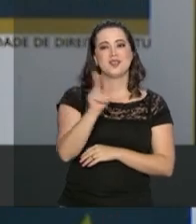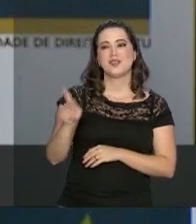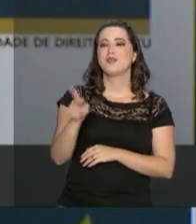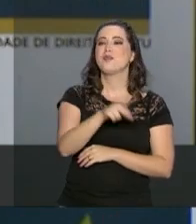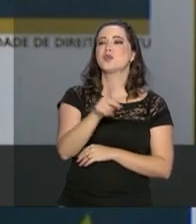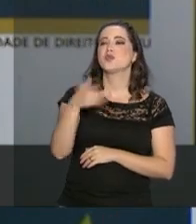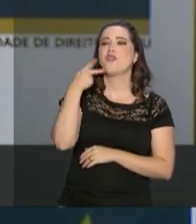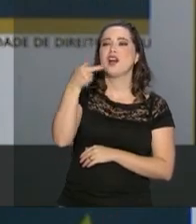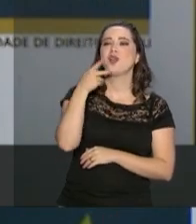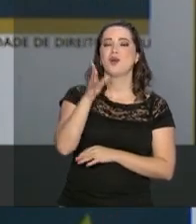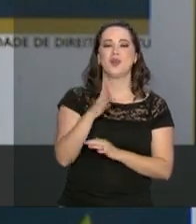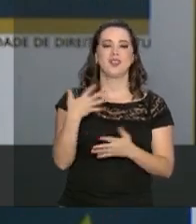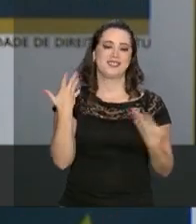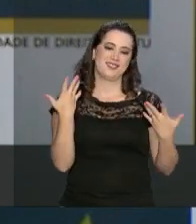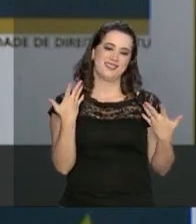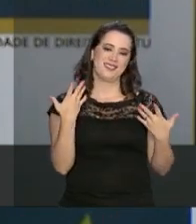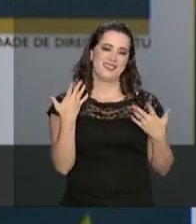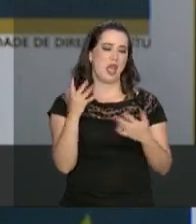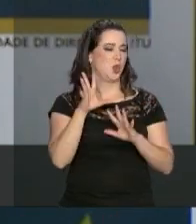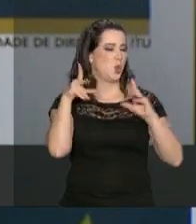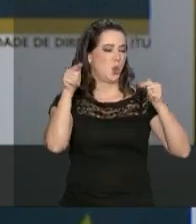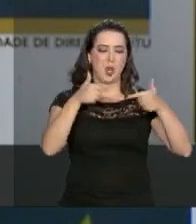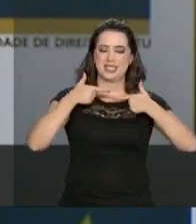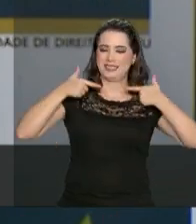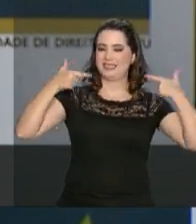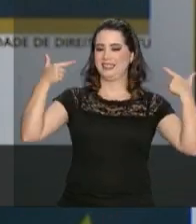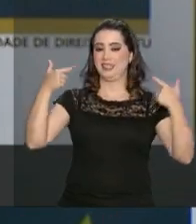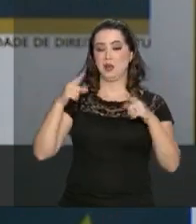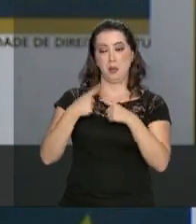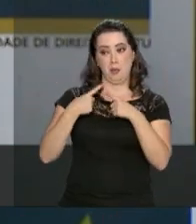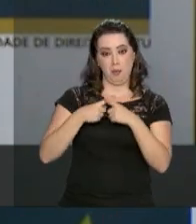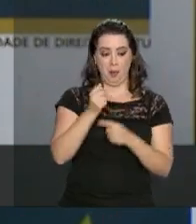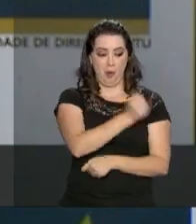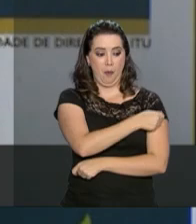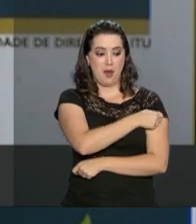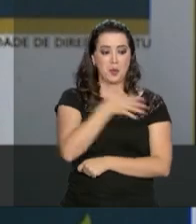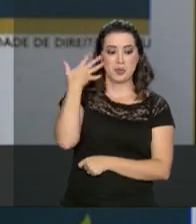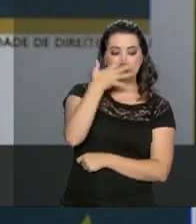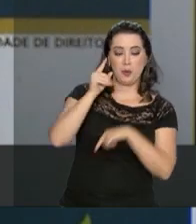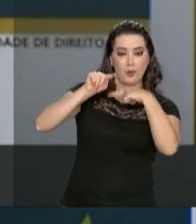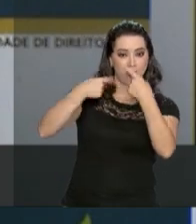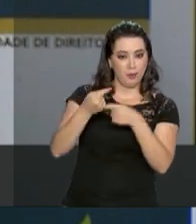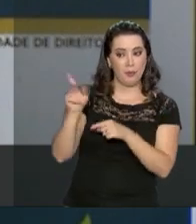Então, aquilo teve uma graça extraordinária e certamente trouxe muitos